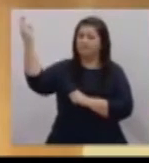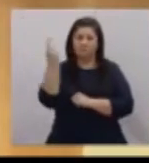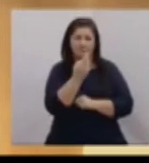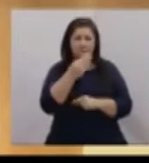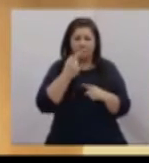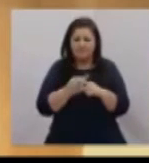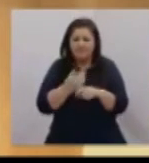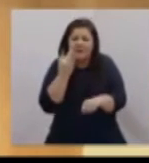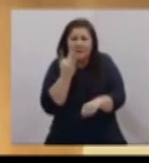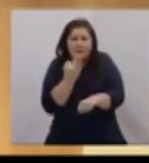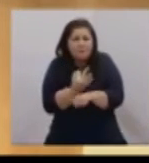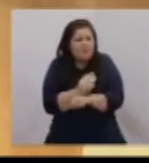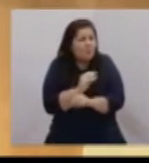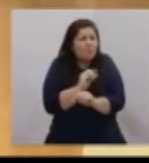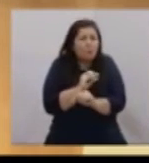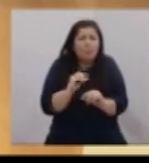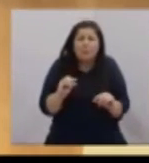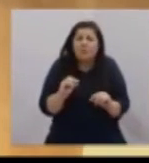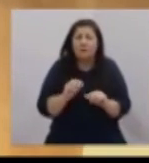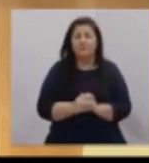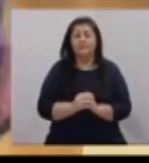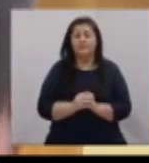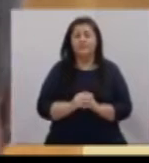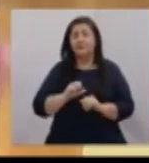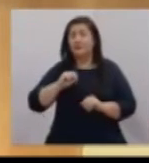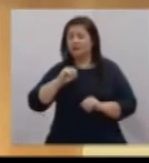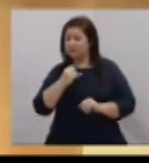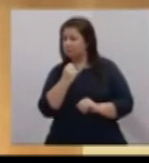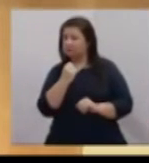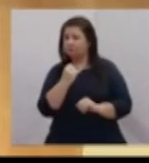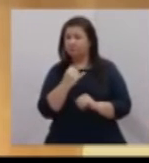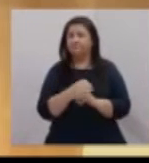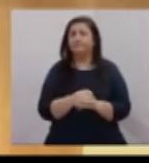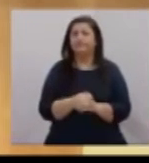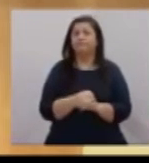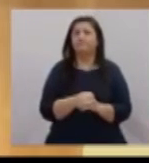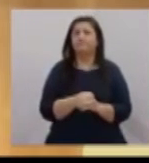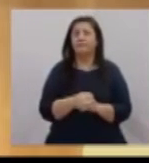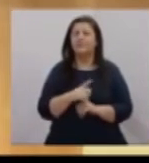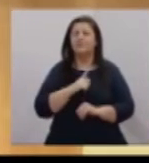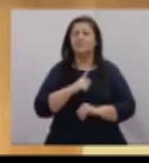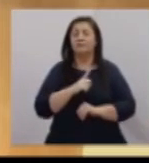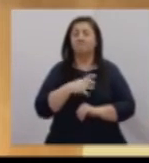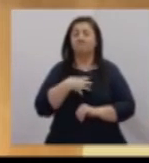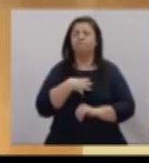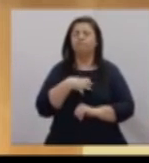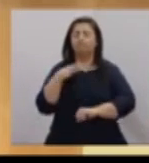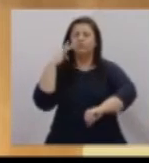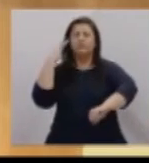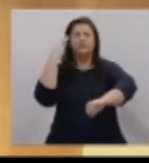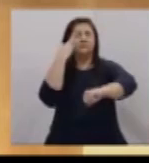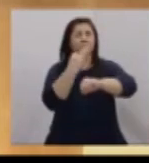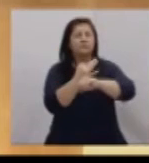têm é tão pequena? Eu asseguro que se vocês tiverem a fé do tamanho de